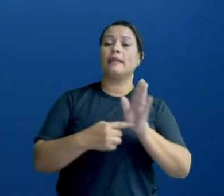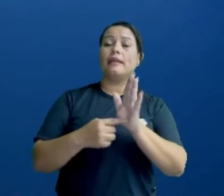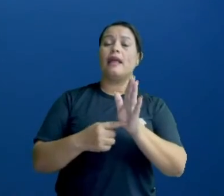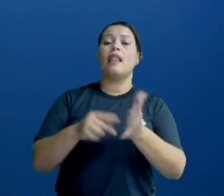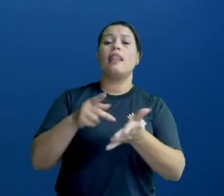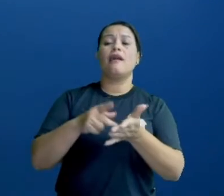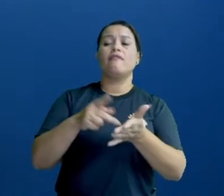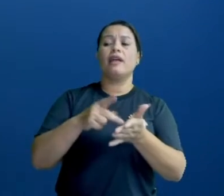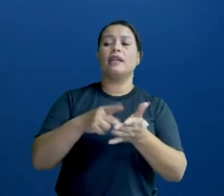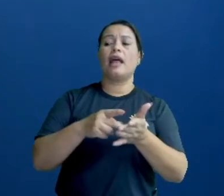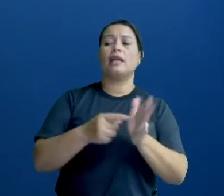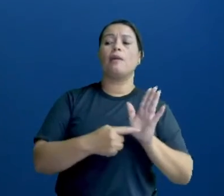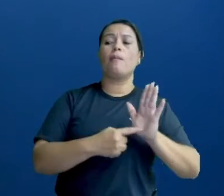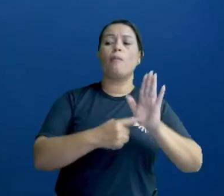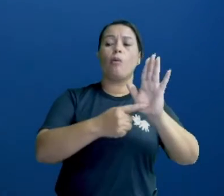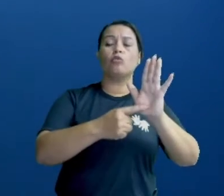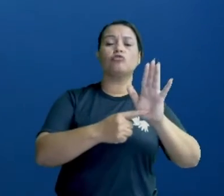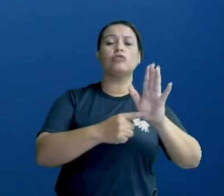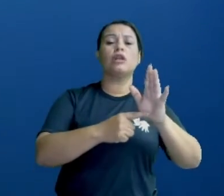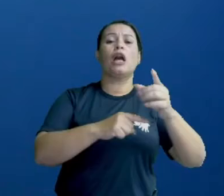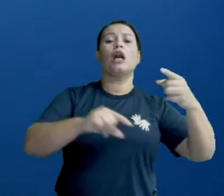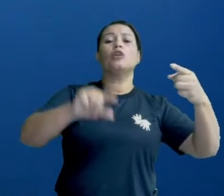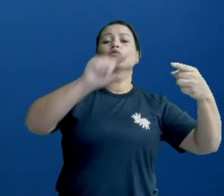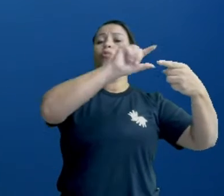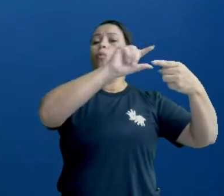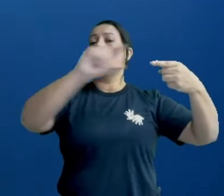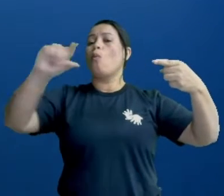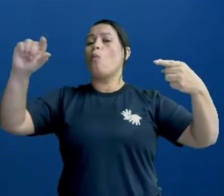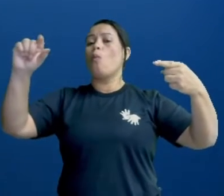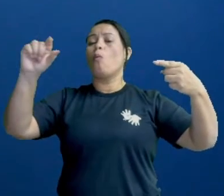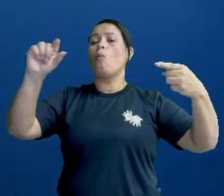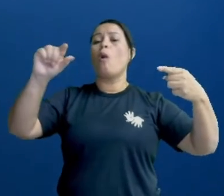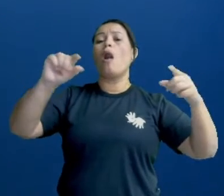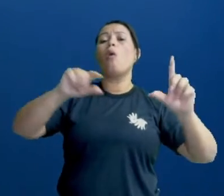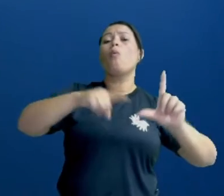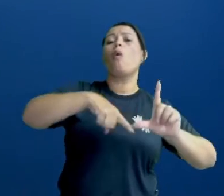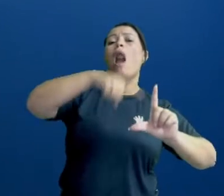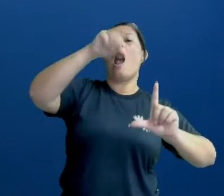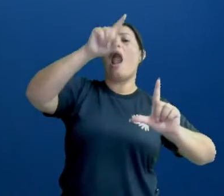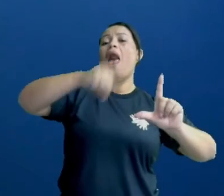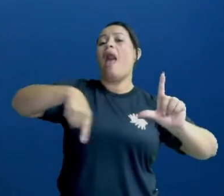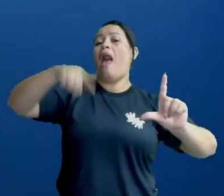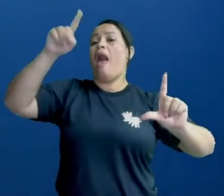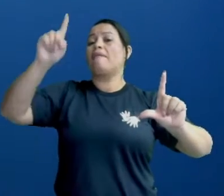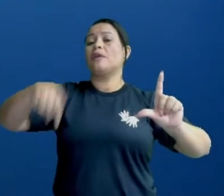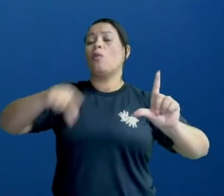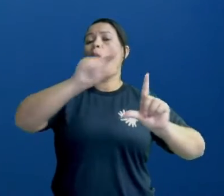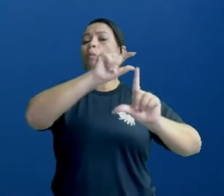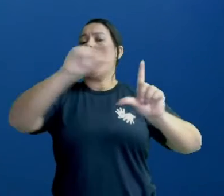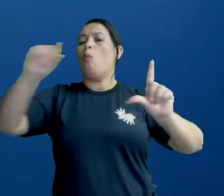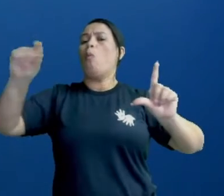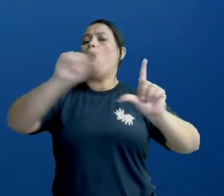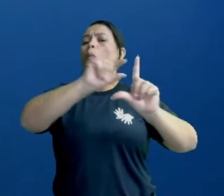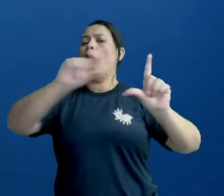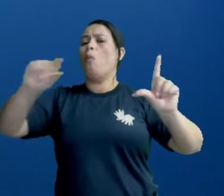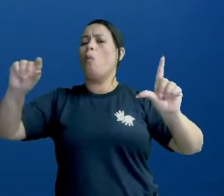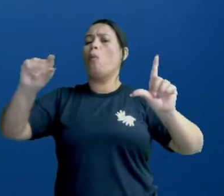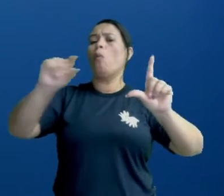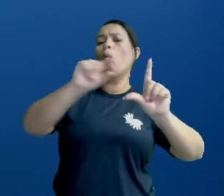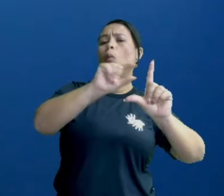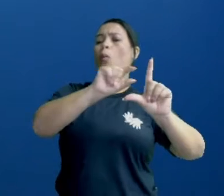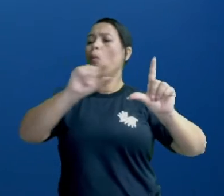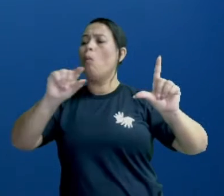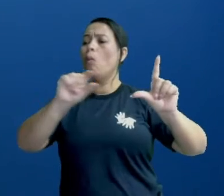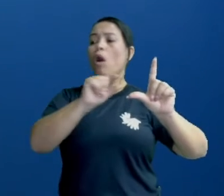gráfico mostra só isso que eu acabei de mencionar, tá? Um gráficozinho só para ilustrar esses percentuais aqui, o verde branco,